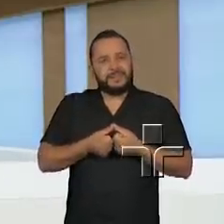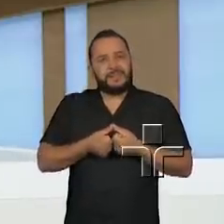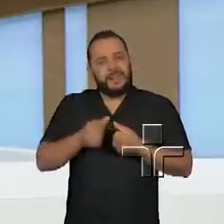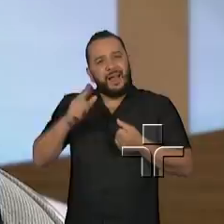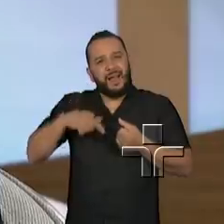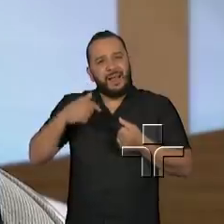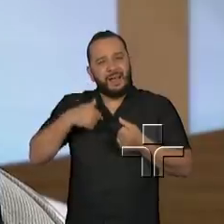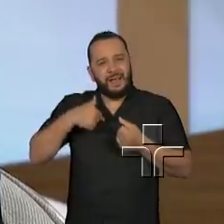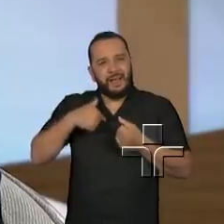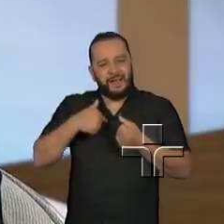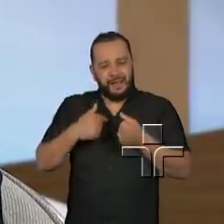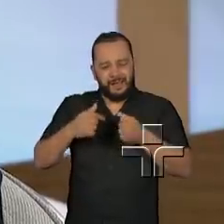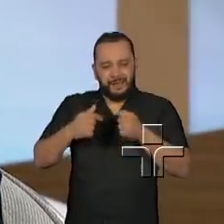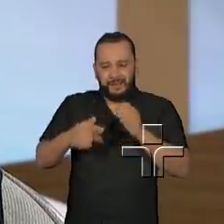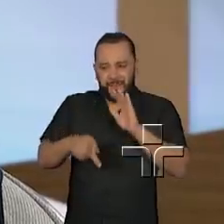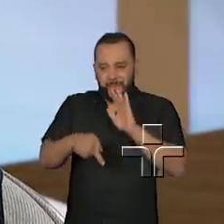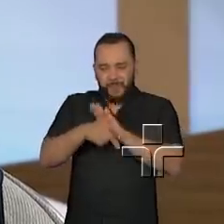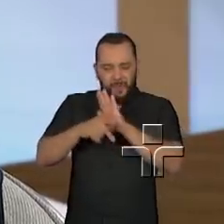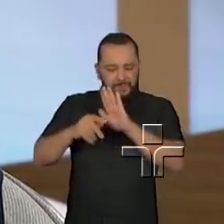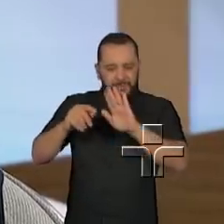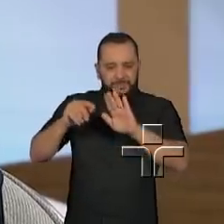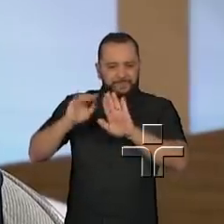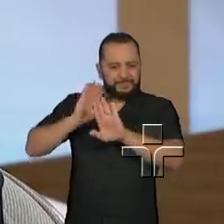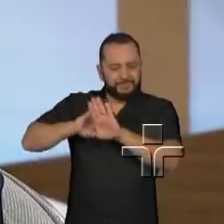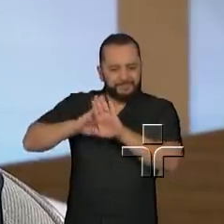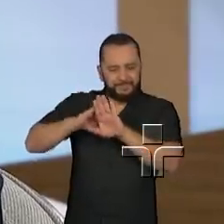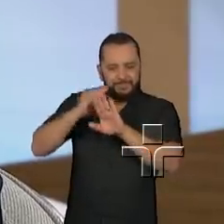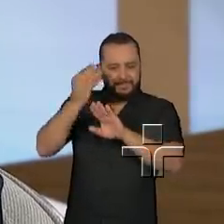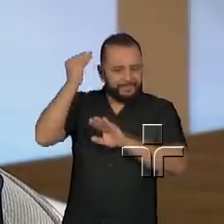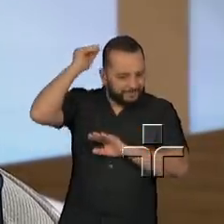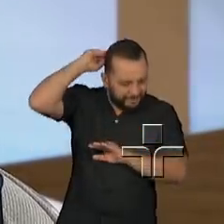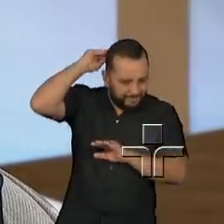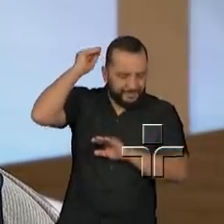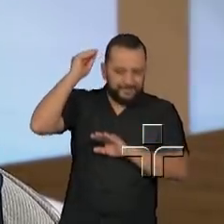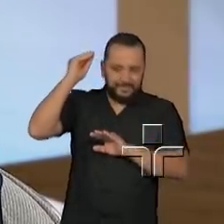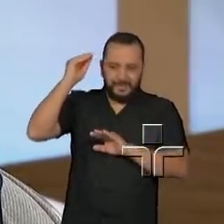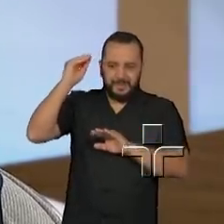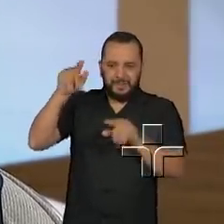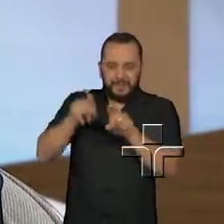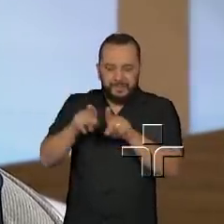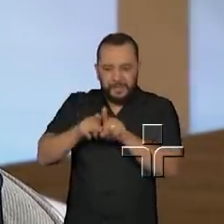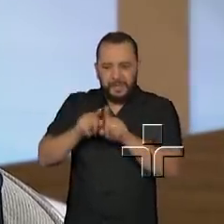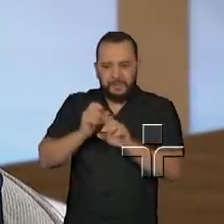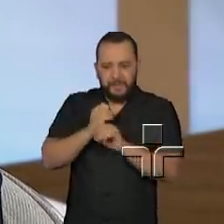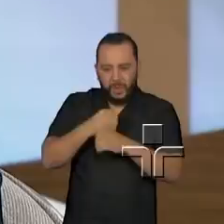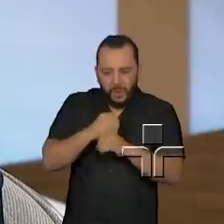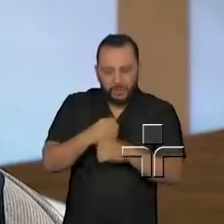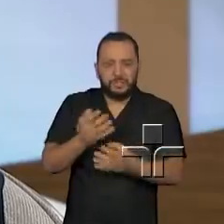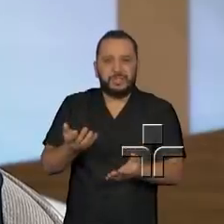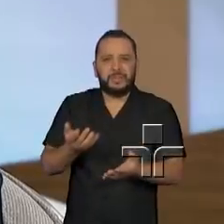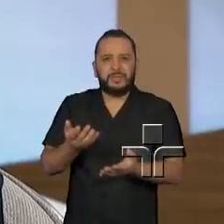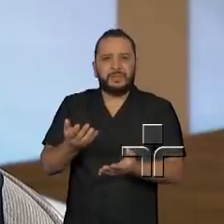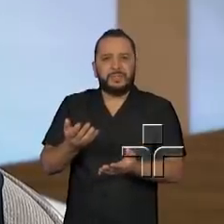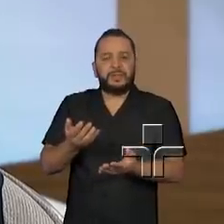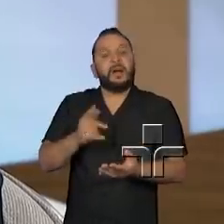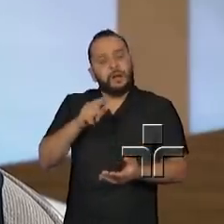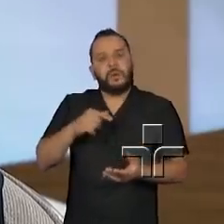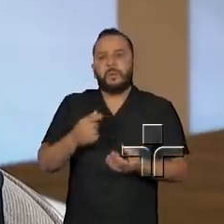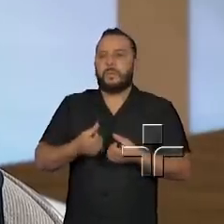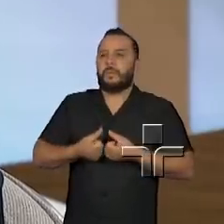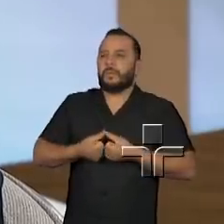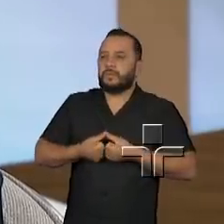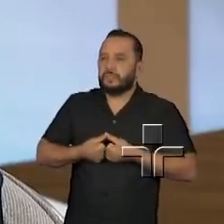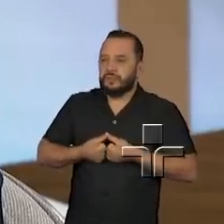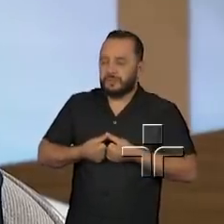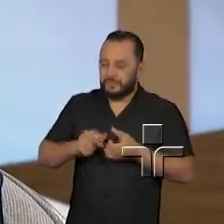neurobiológica até. Como é que você vê? O budismo está ligado a uma série de práticas de harmonização do corpo e da mente, e de expansão